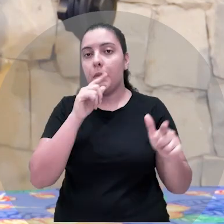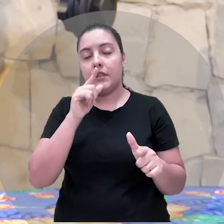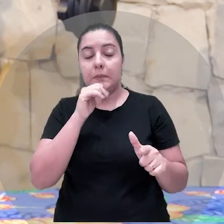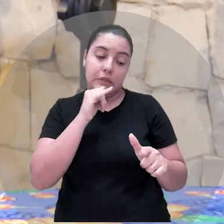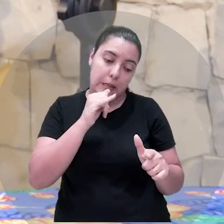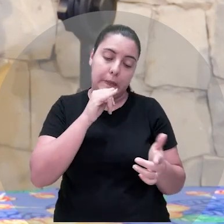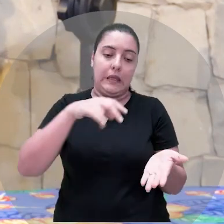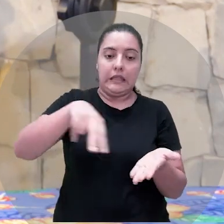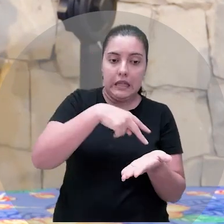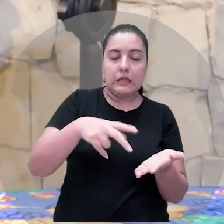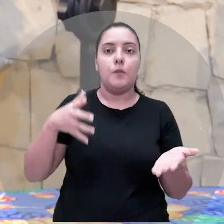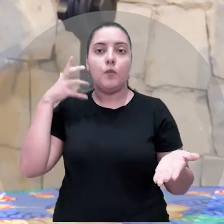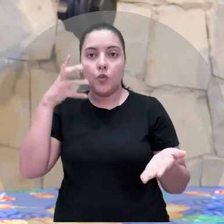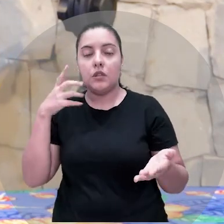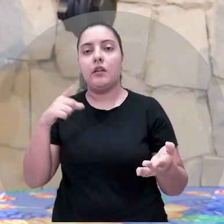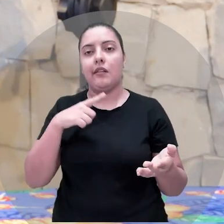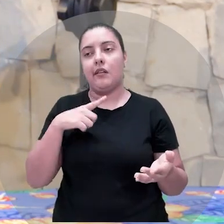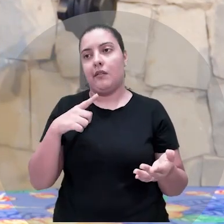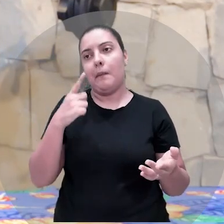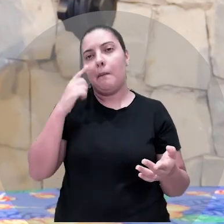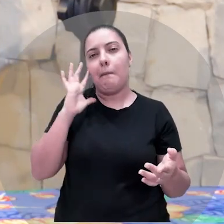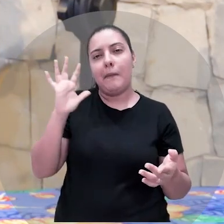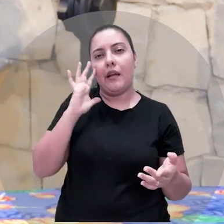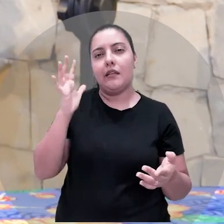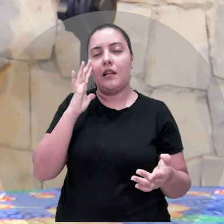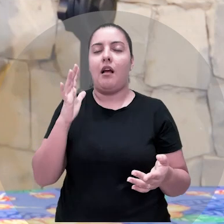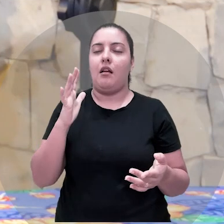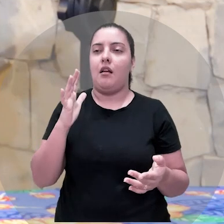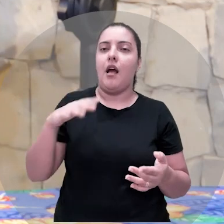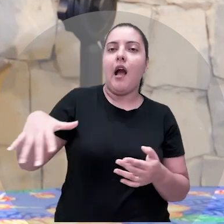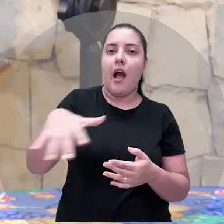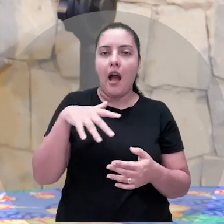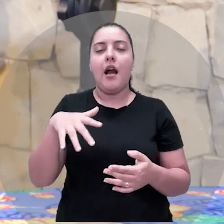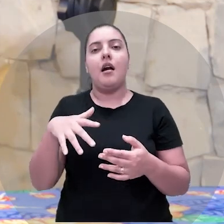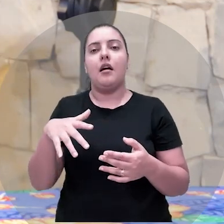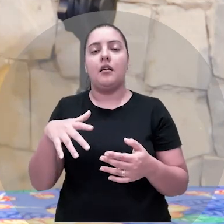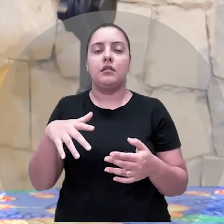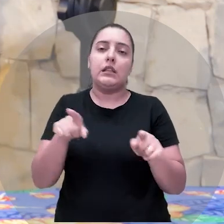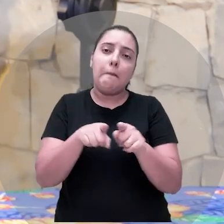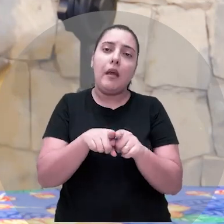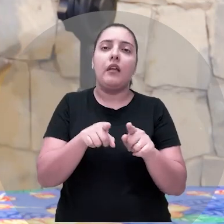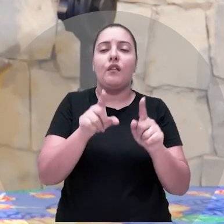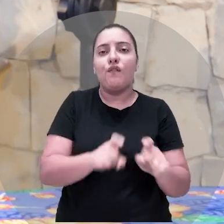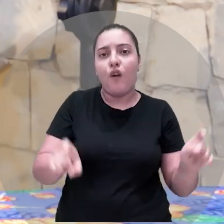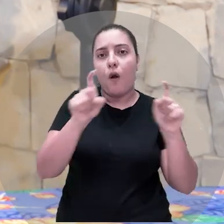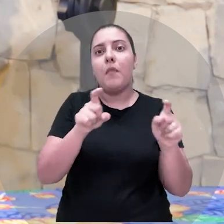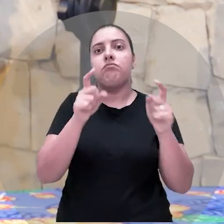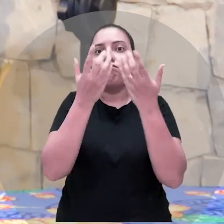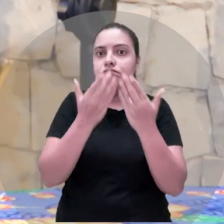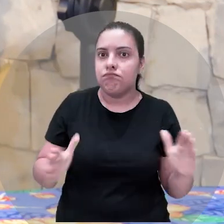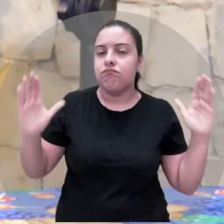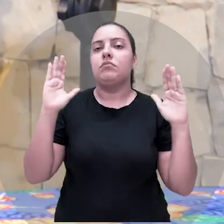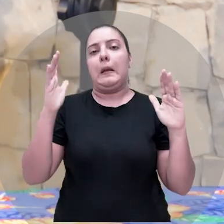que assim muitas vezes depois assim da faixa dos 14 15 anos eles ficam bem mais reclusos é importante trazer eles para fora de casa